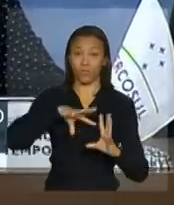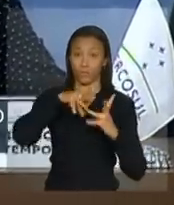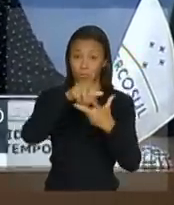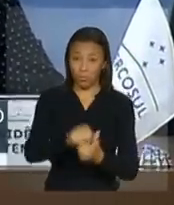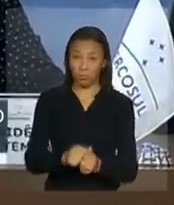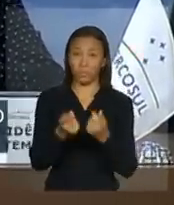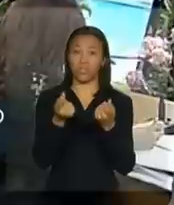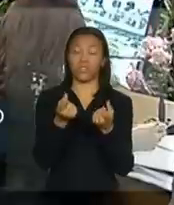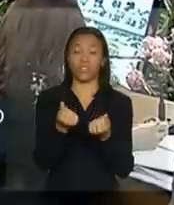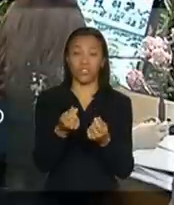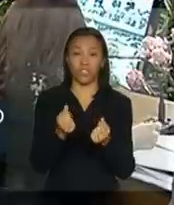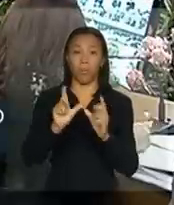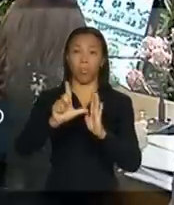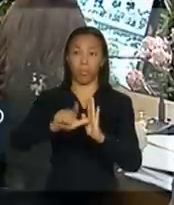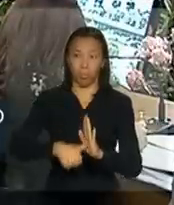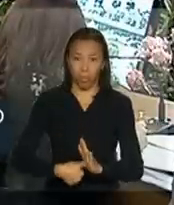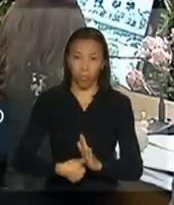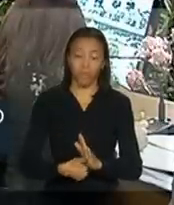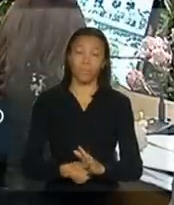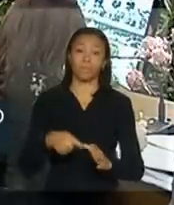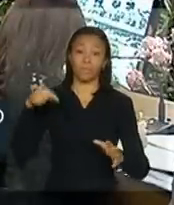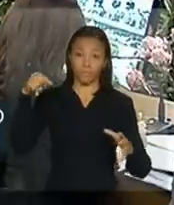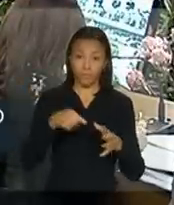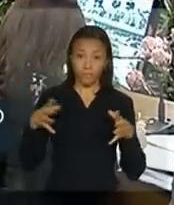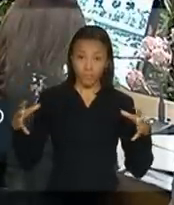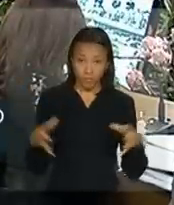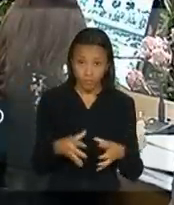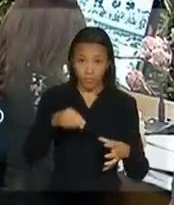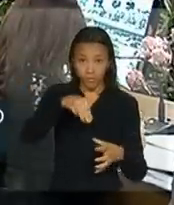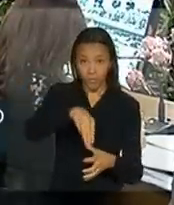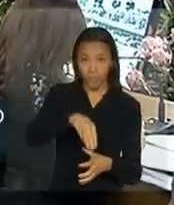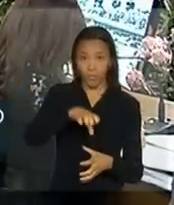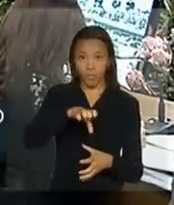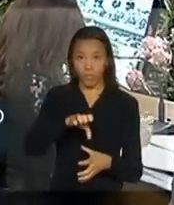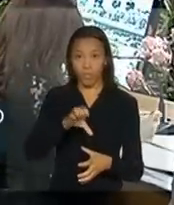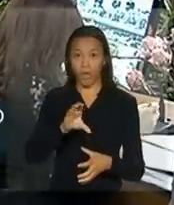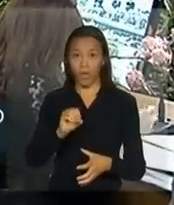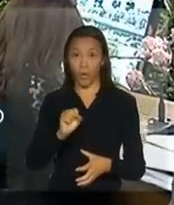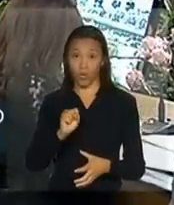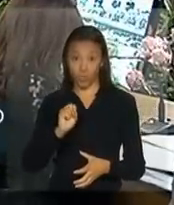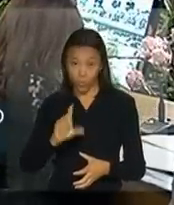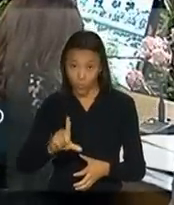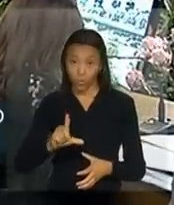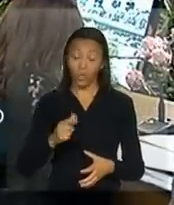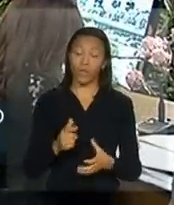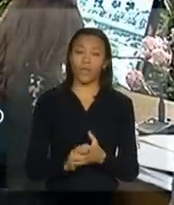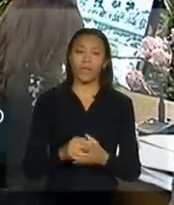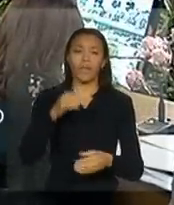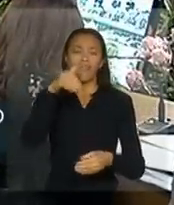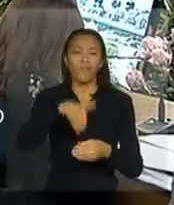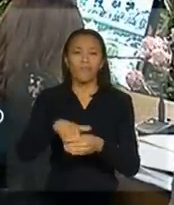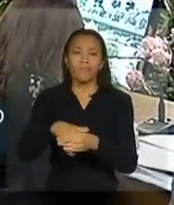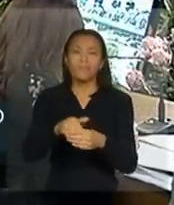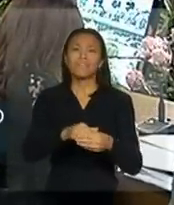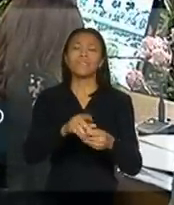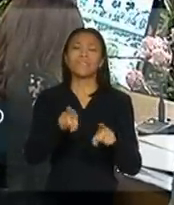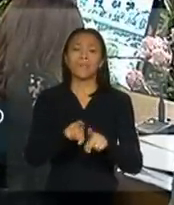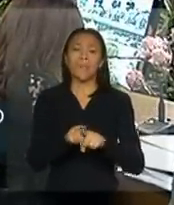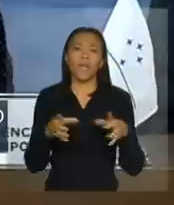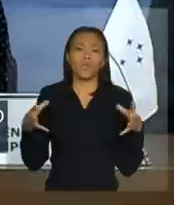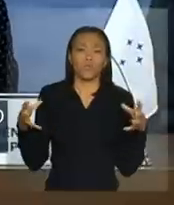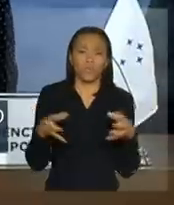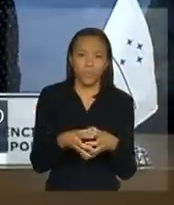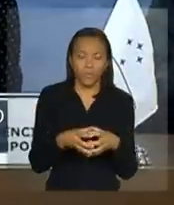global. No Mercosul, democracia e integração andam juntas. Enquanto aguardamos a